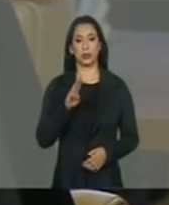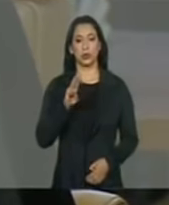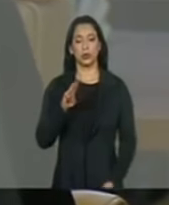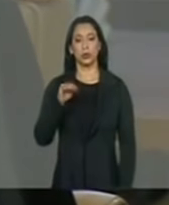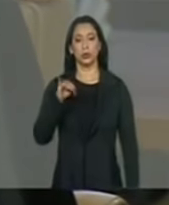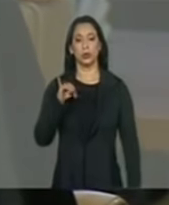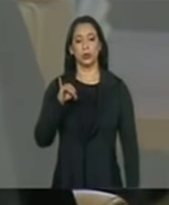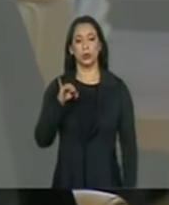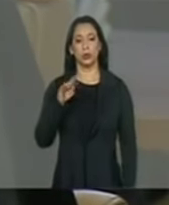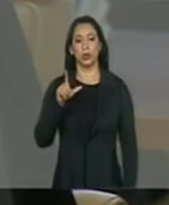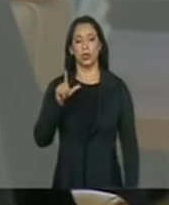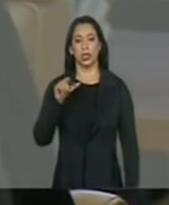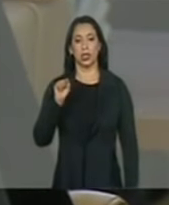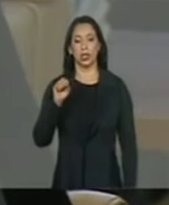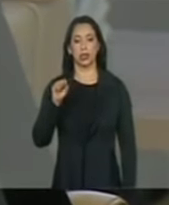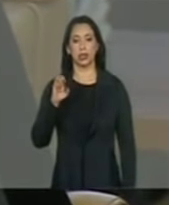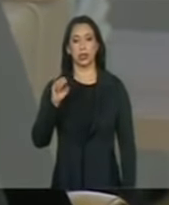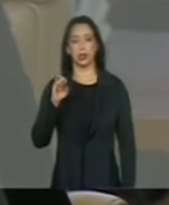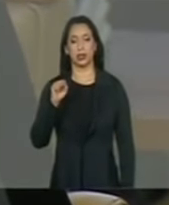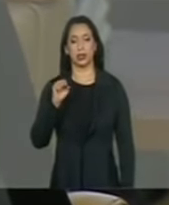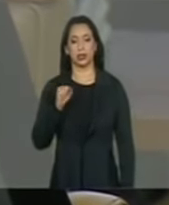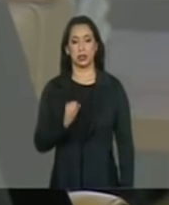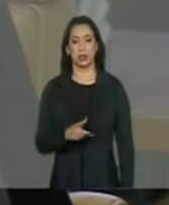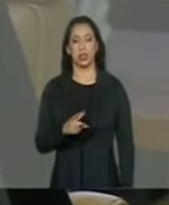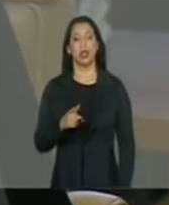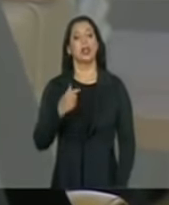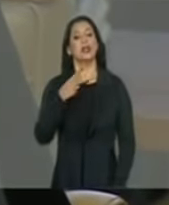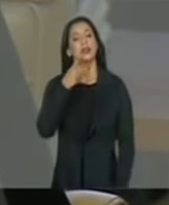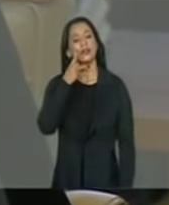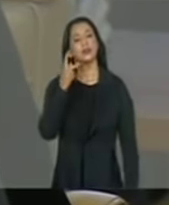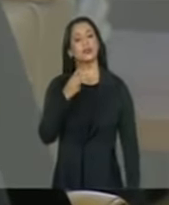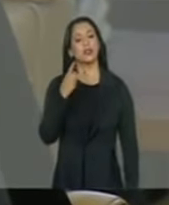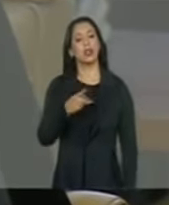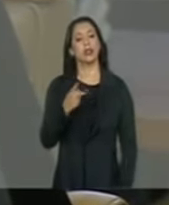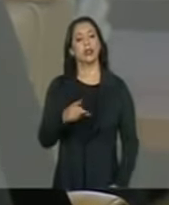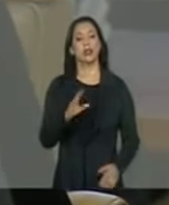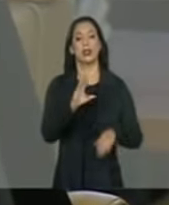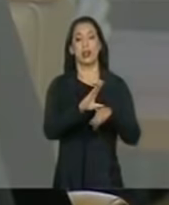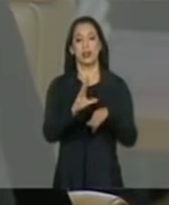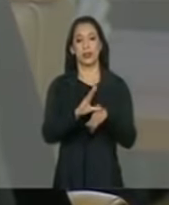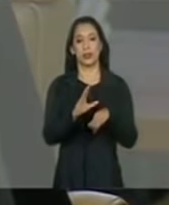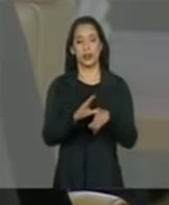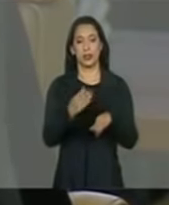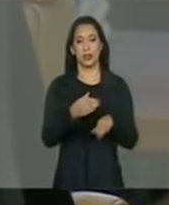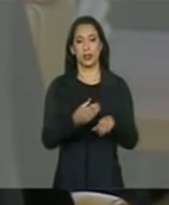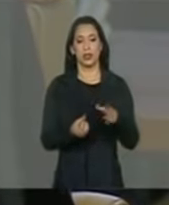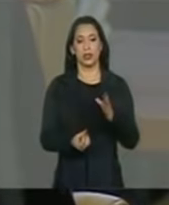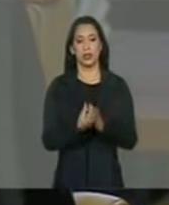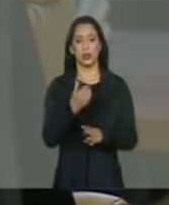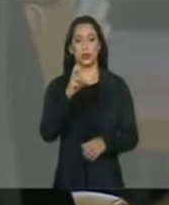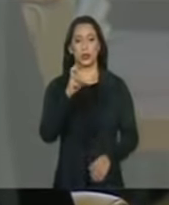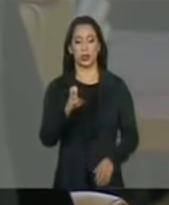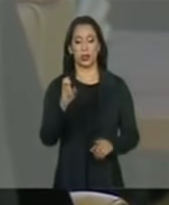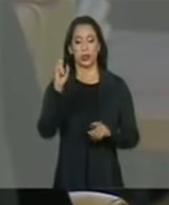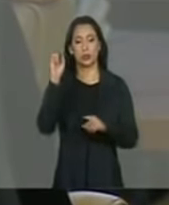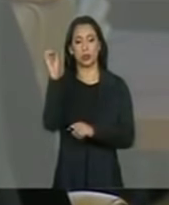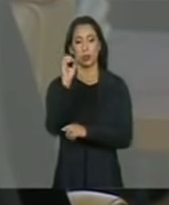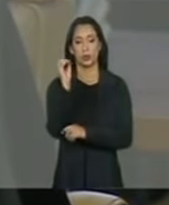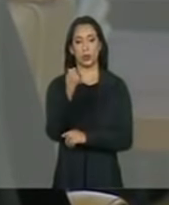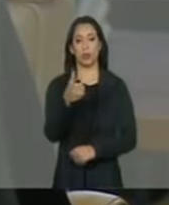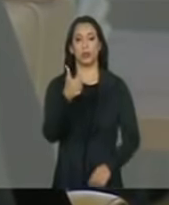vez na sessão solene de promulgação da vigente constituição em 5 de outubro de